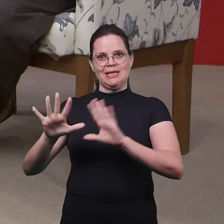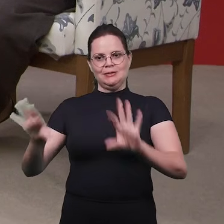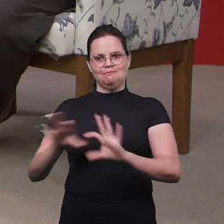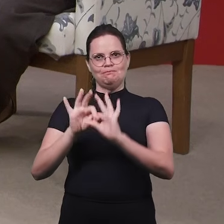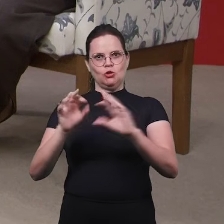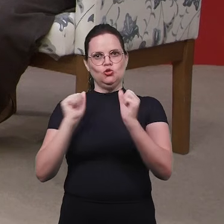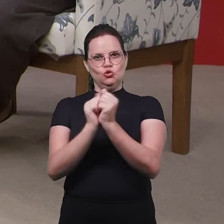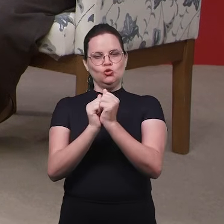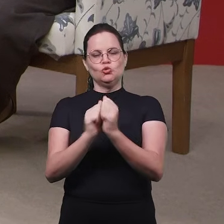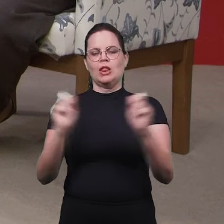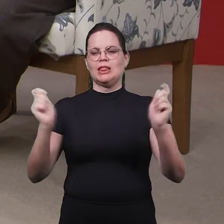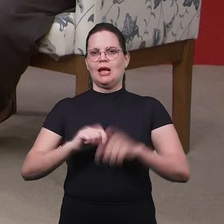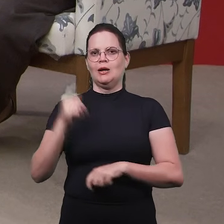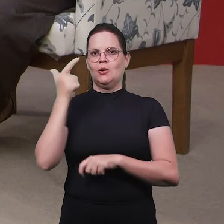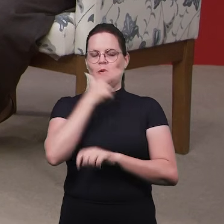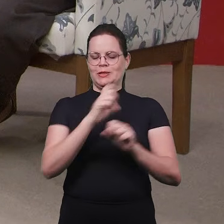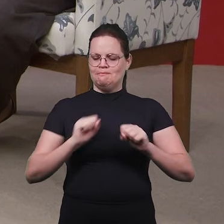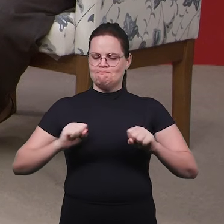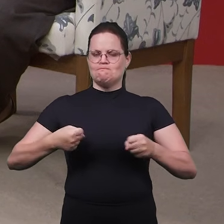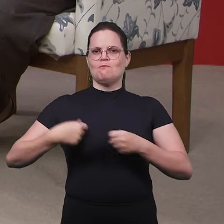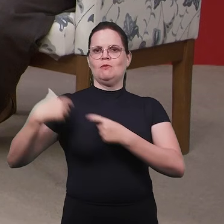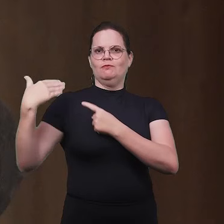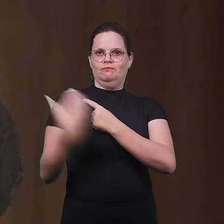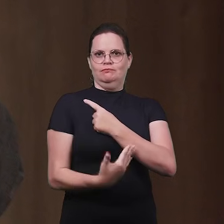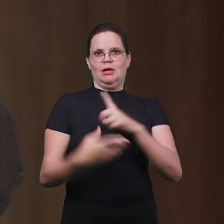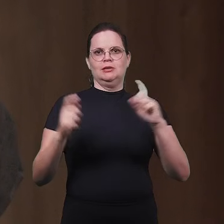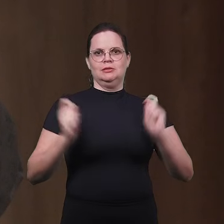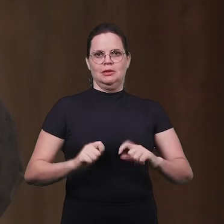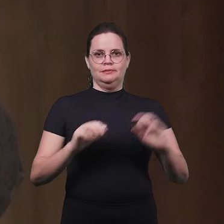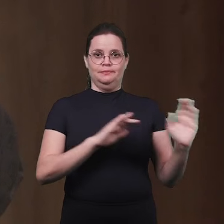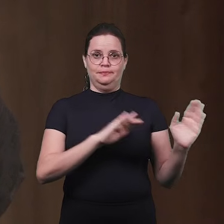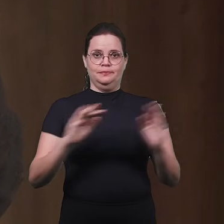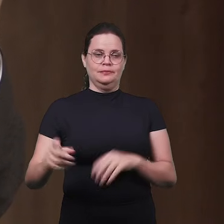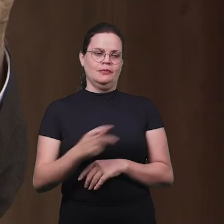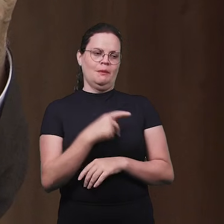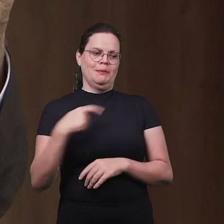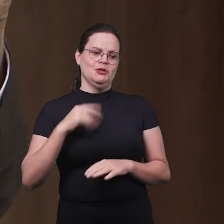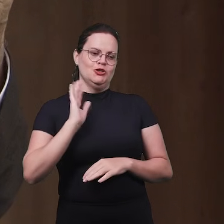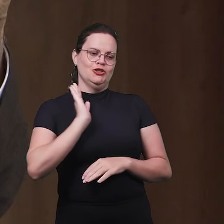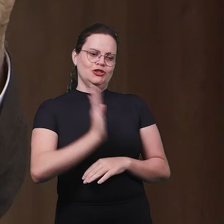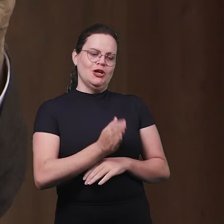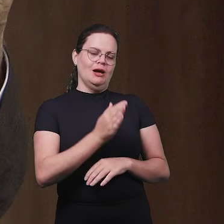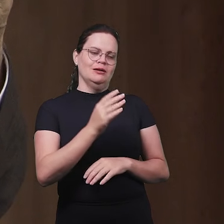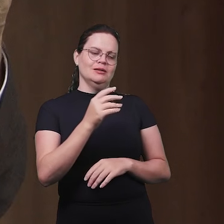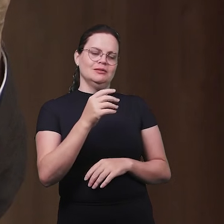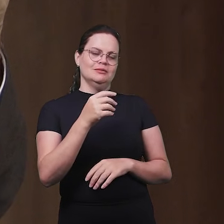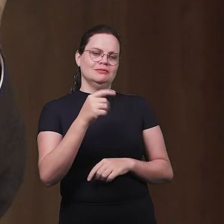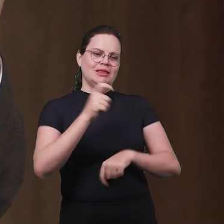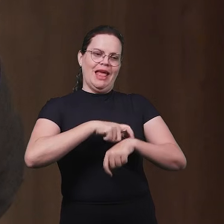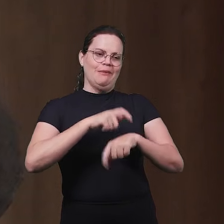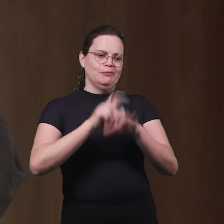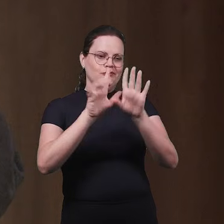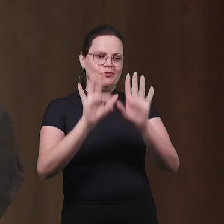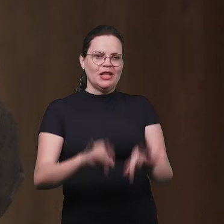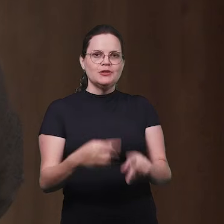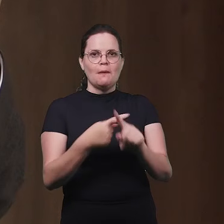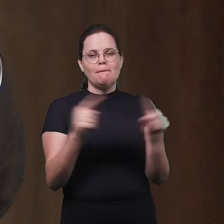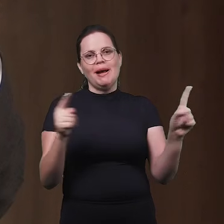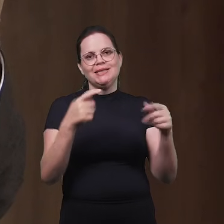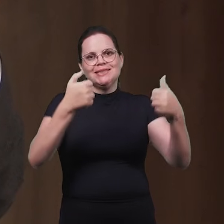Gerson, nós falamos pouco, né? Mas estamos dentro do nosso tempo